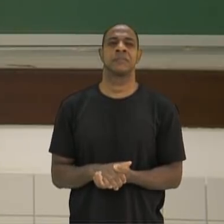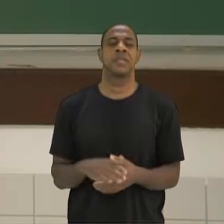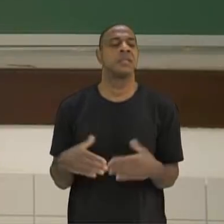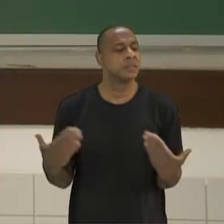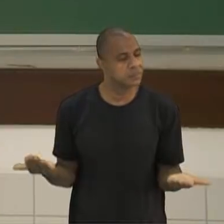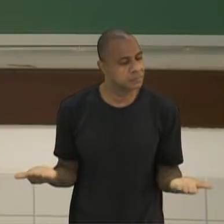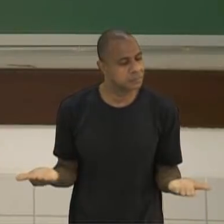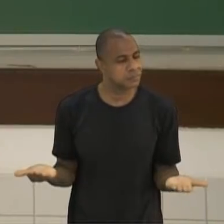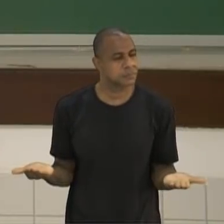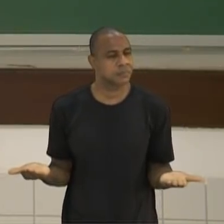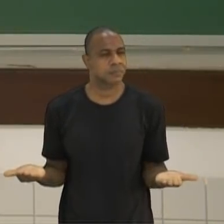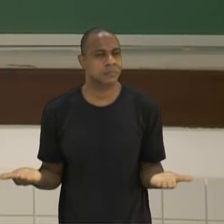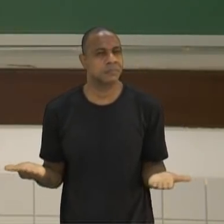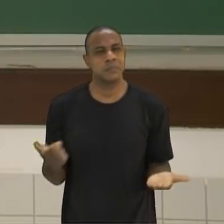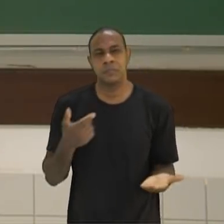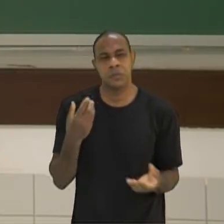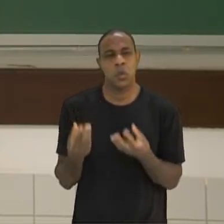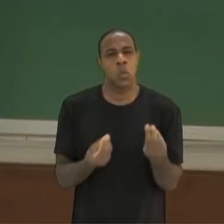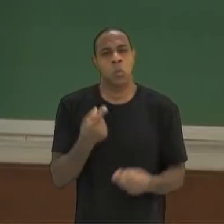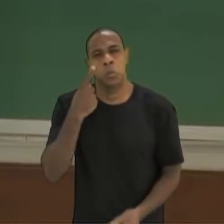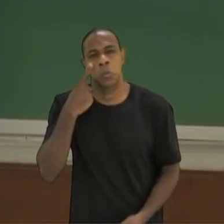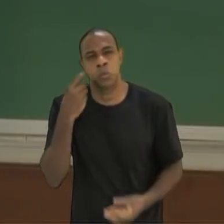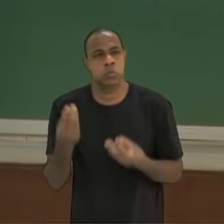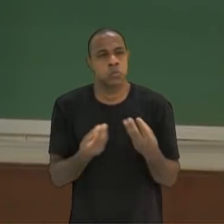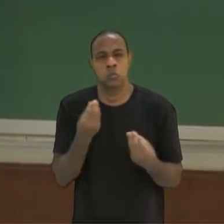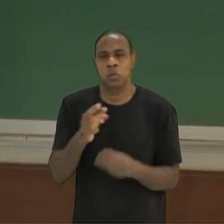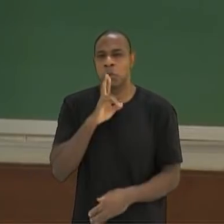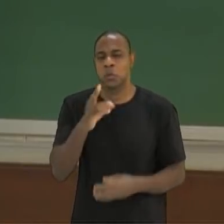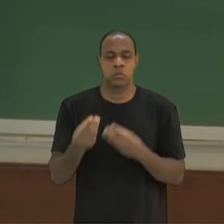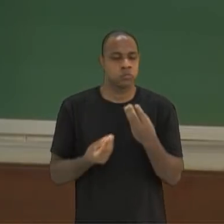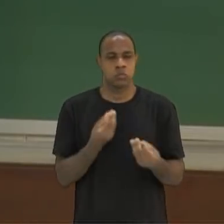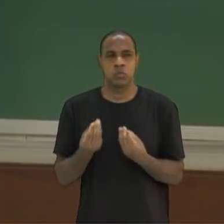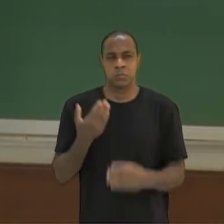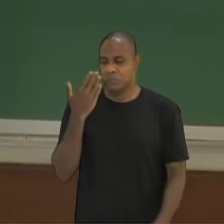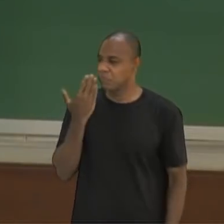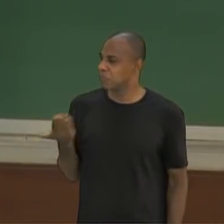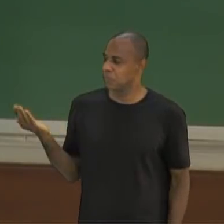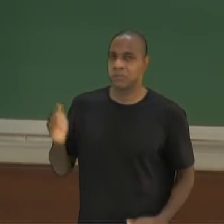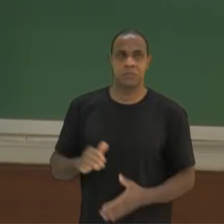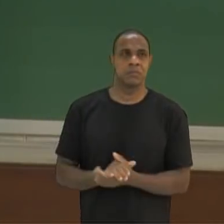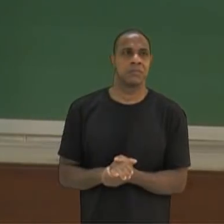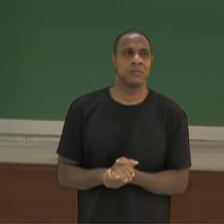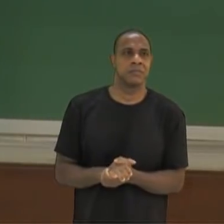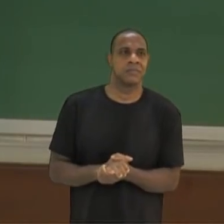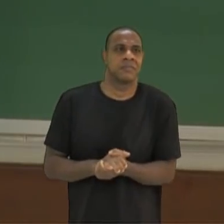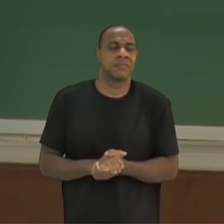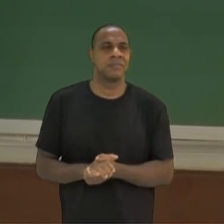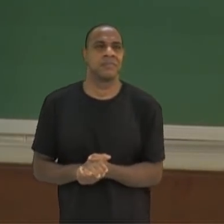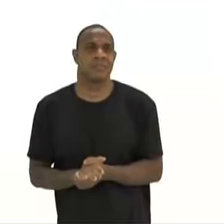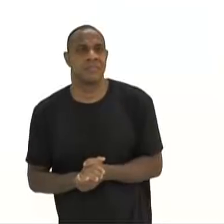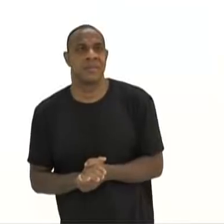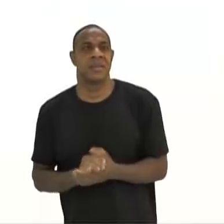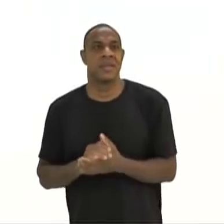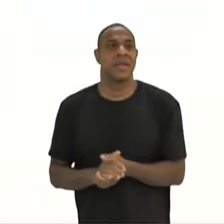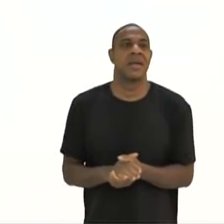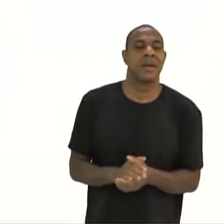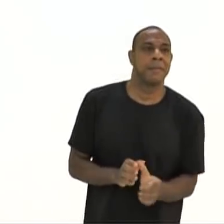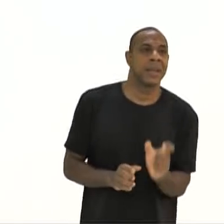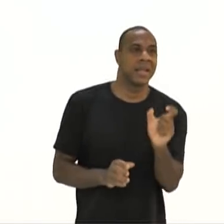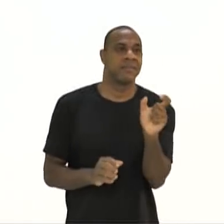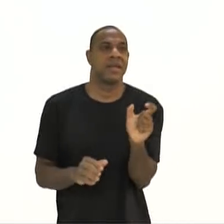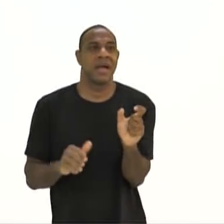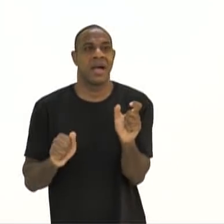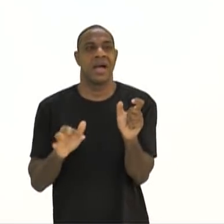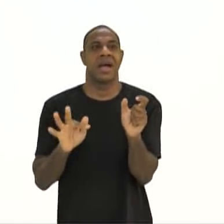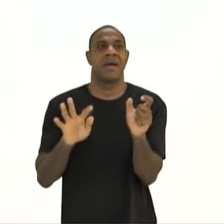E aí, pessoal, vamos ver como ficou aqui uma sugestão de resposta para vocês. Então, Haley é uma menina afetuosa de 11